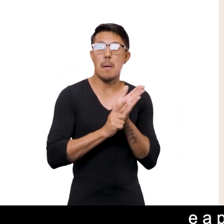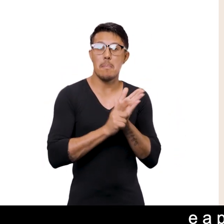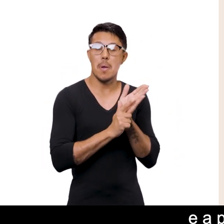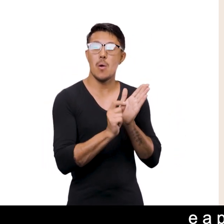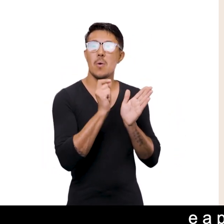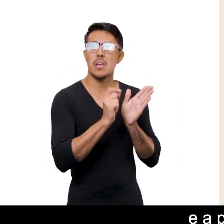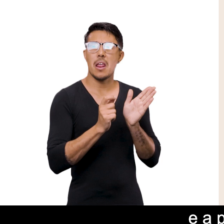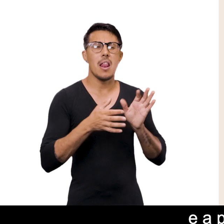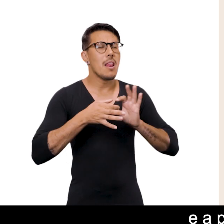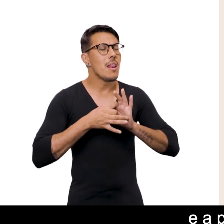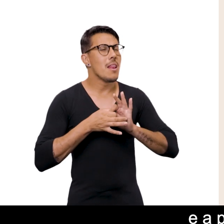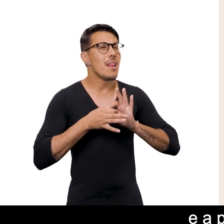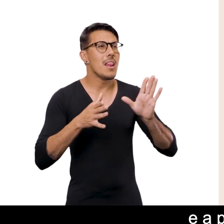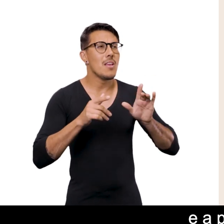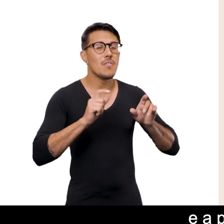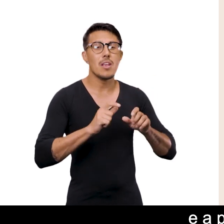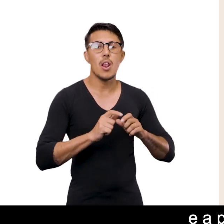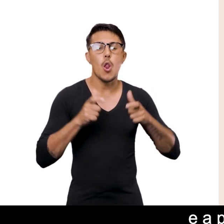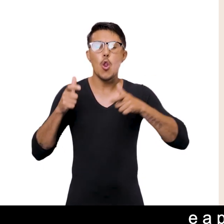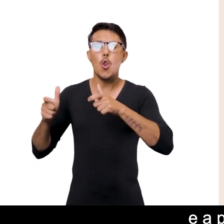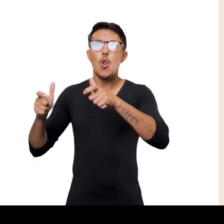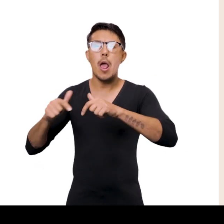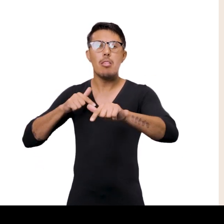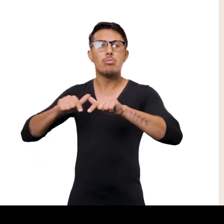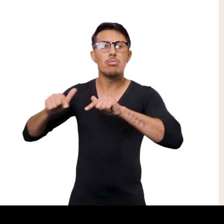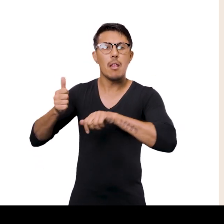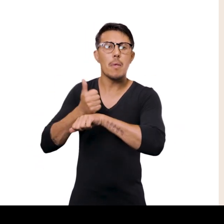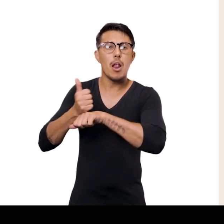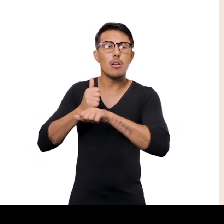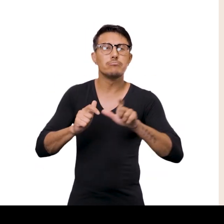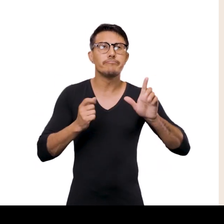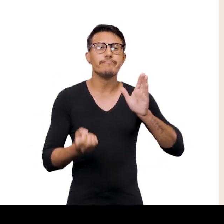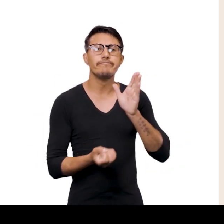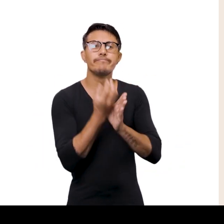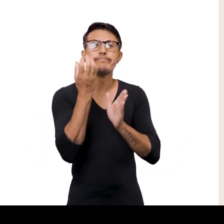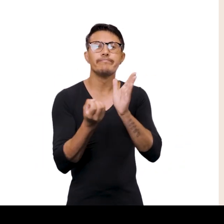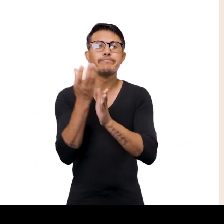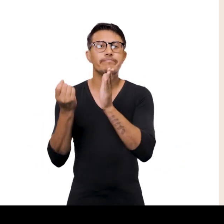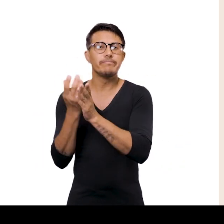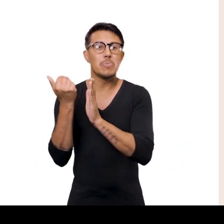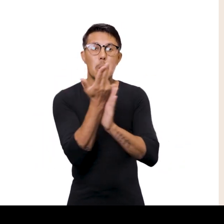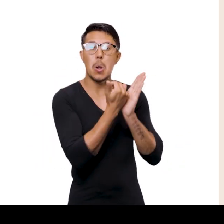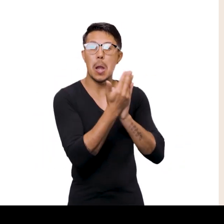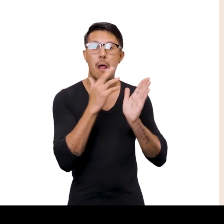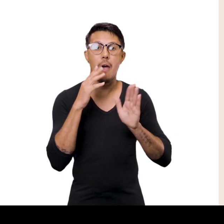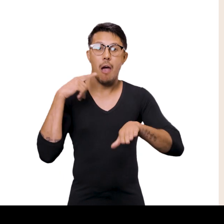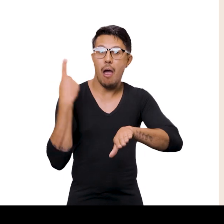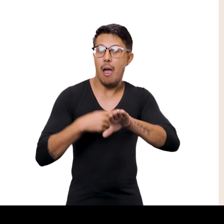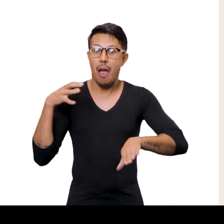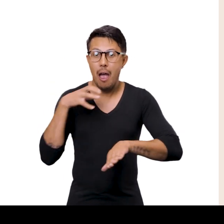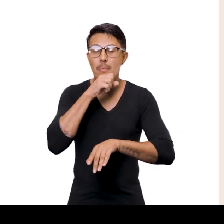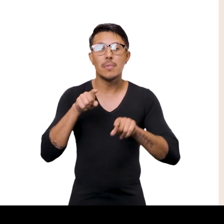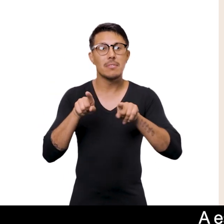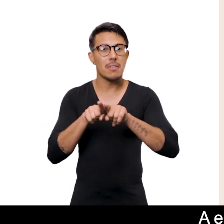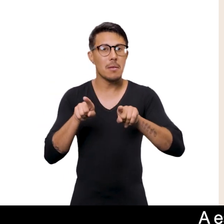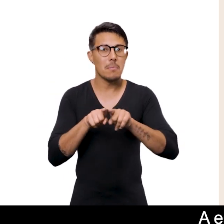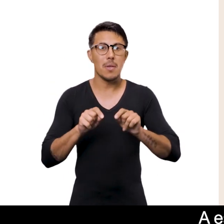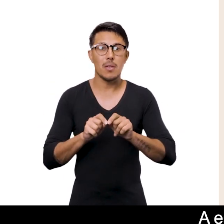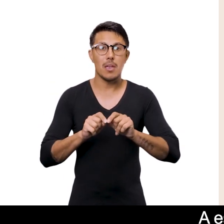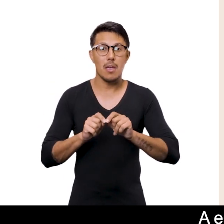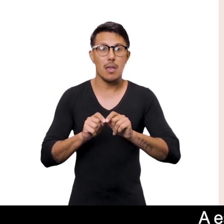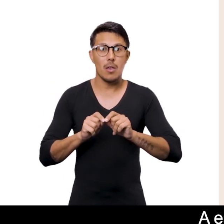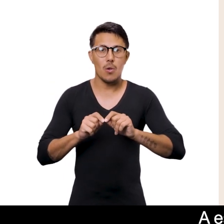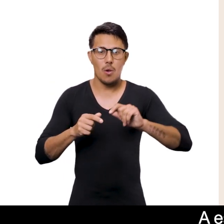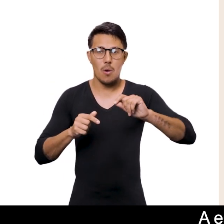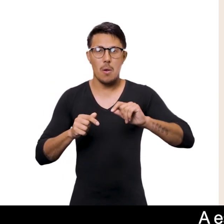papel lhe permitia trabalhar longe do ateliê, esboçando composições rapidamente. A